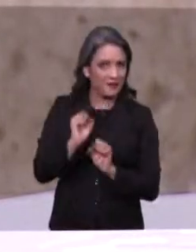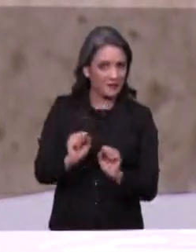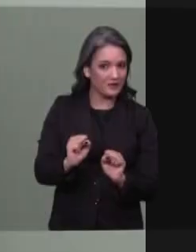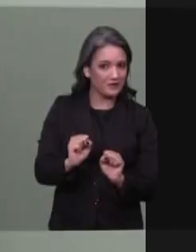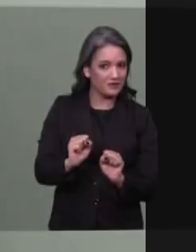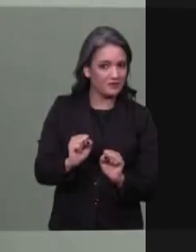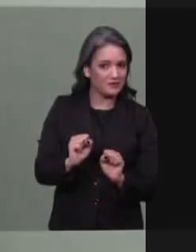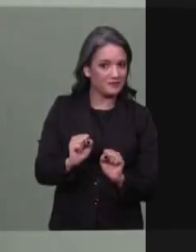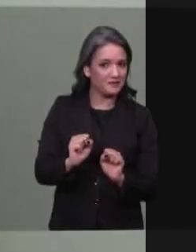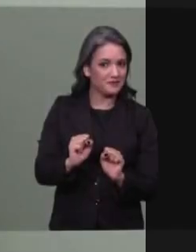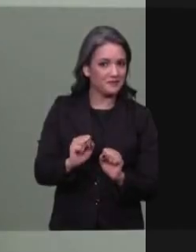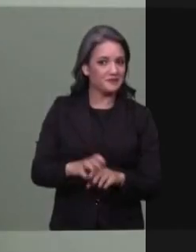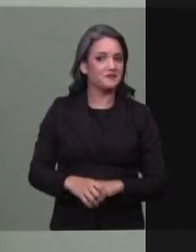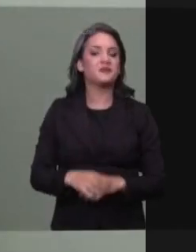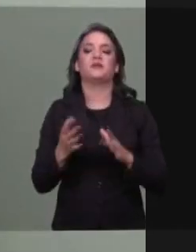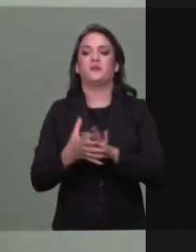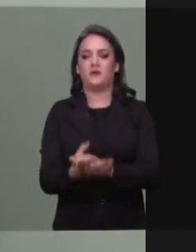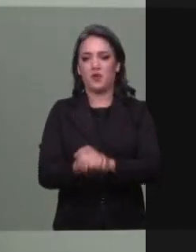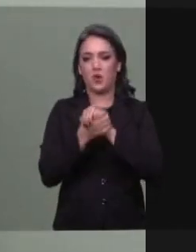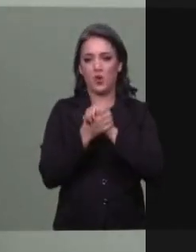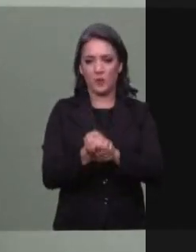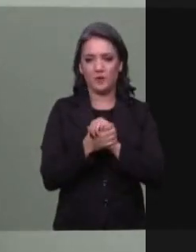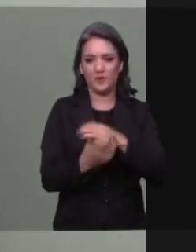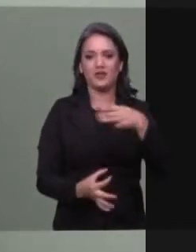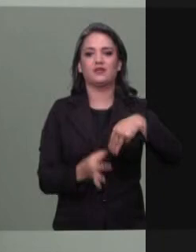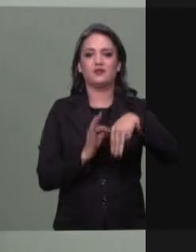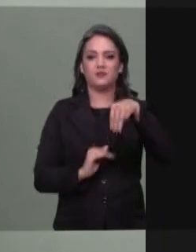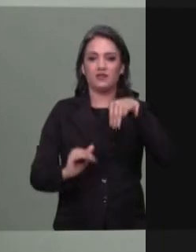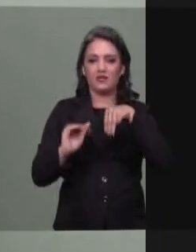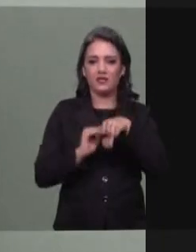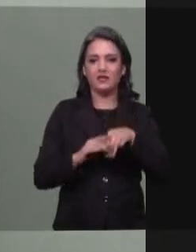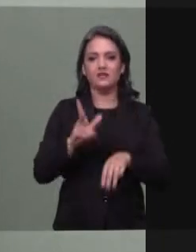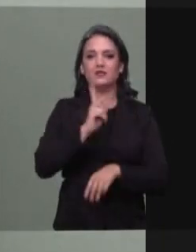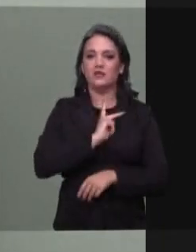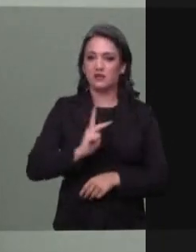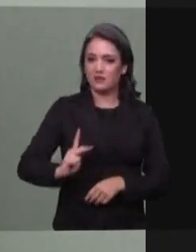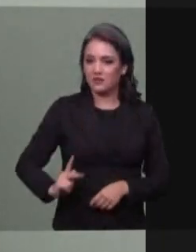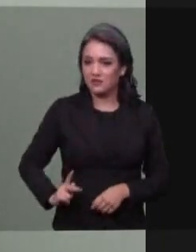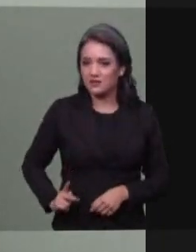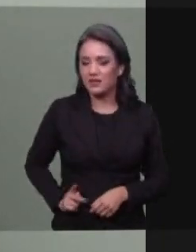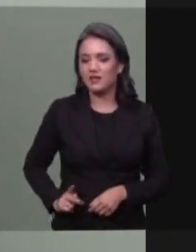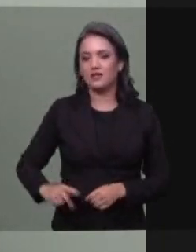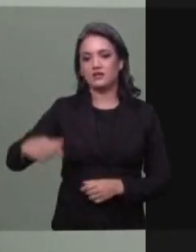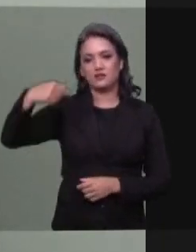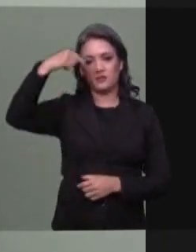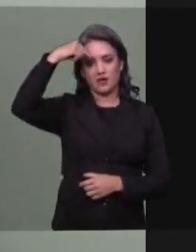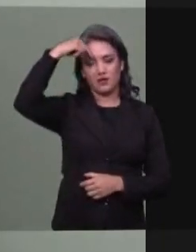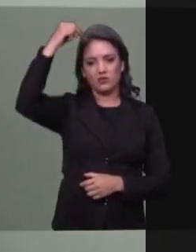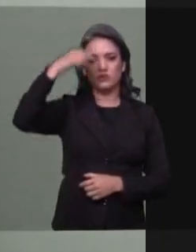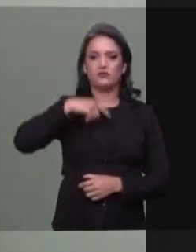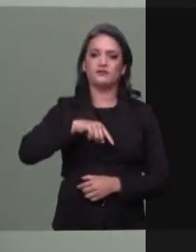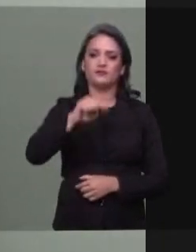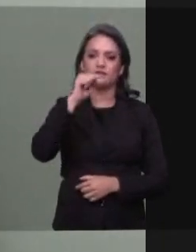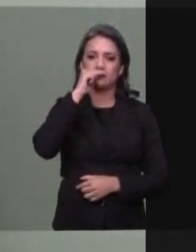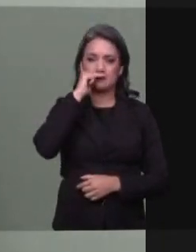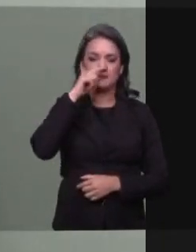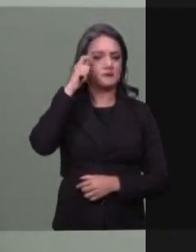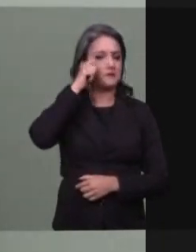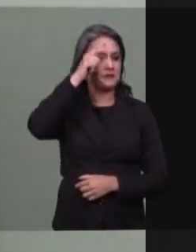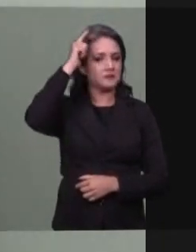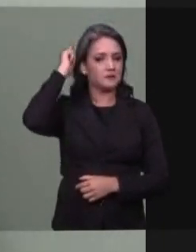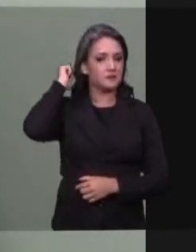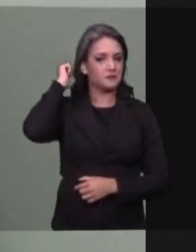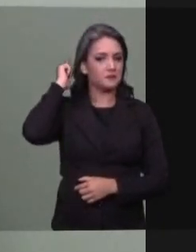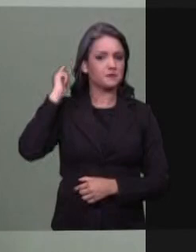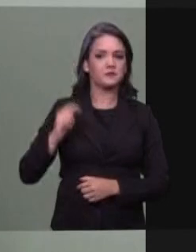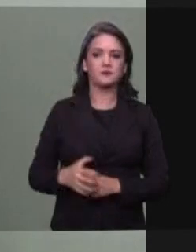Cumprimentando Vossa Excelência, os senhores ministros. A ministra Carmen Lúcia tem pele branca, cabelos